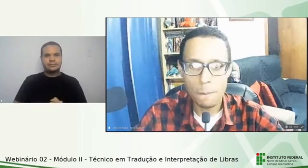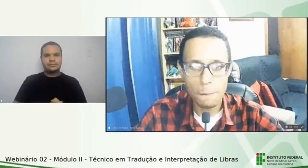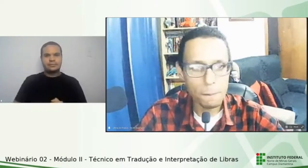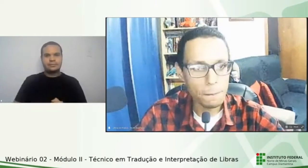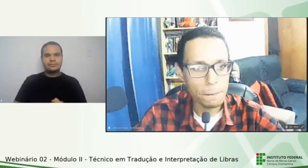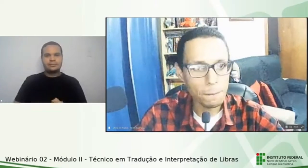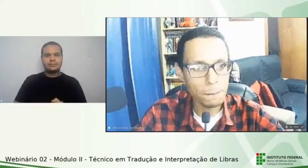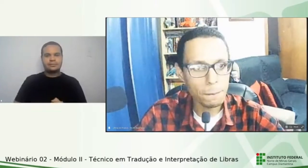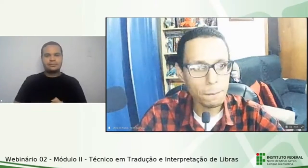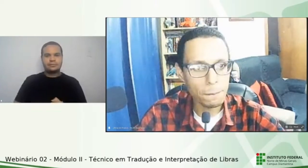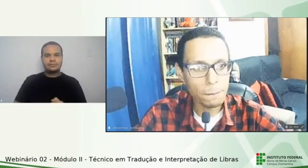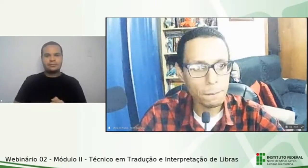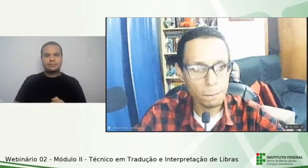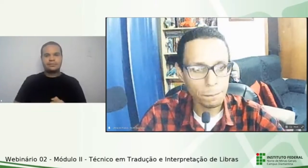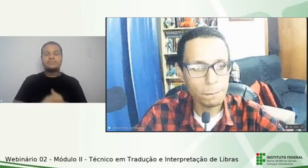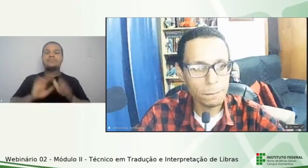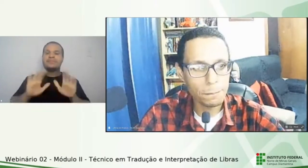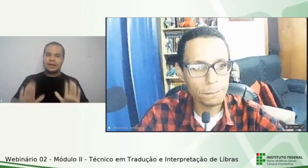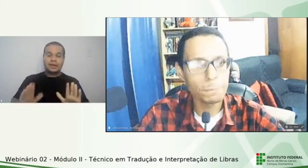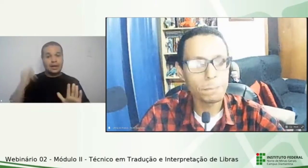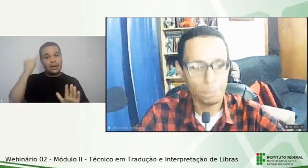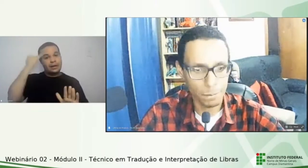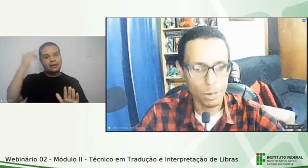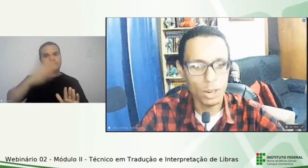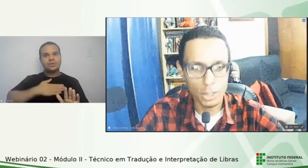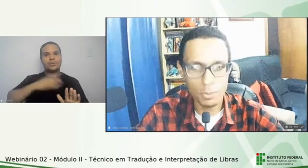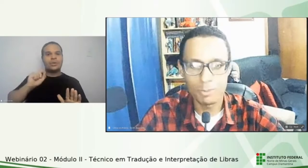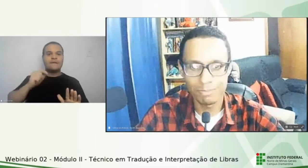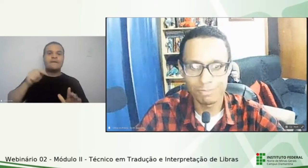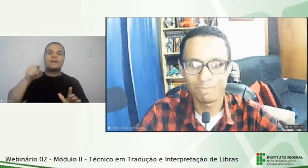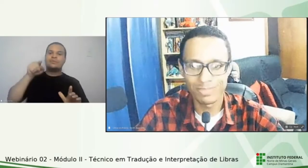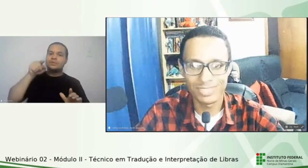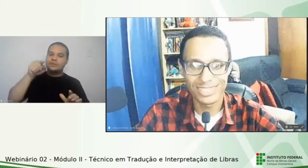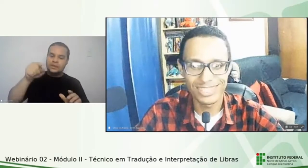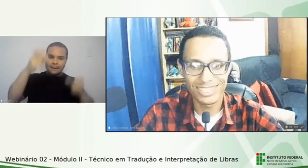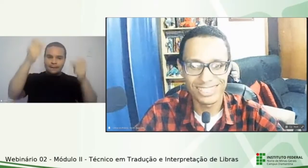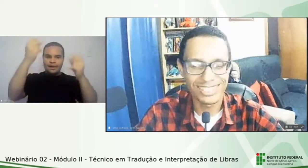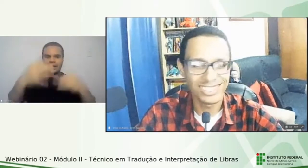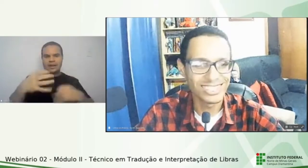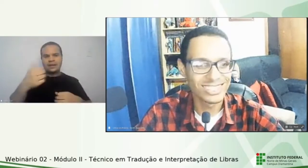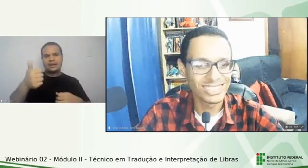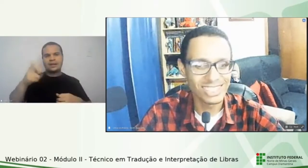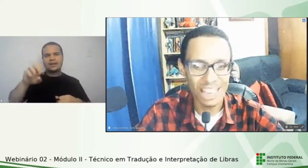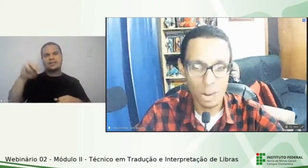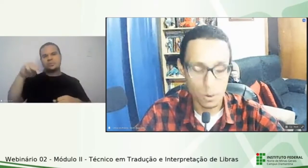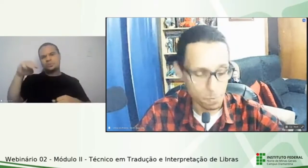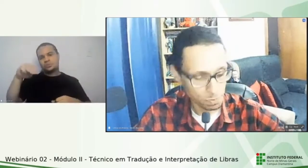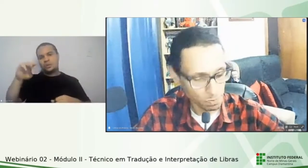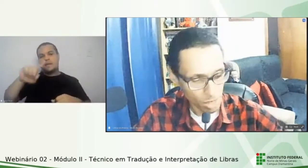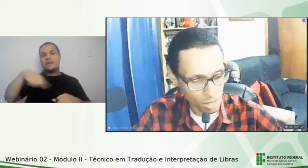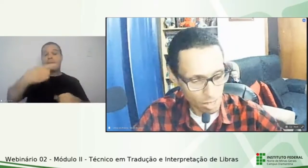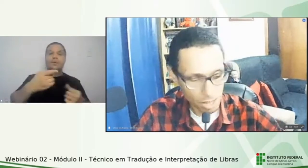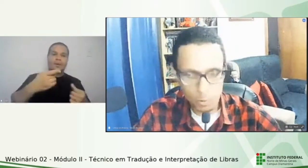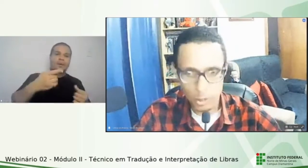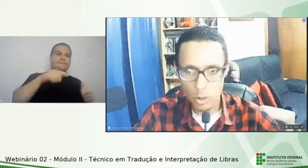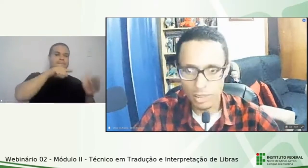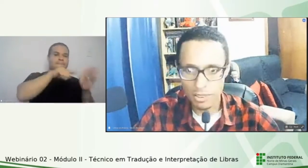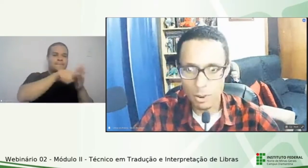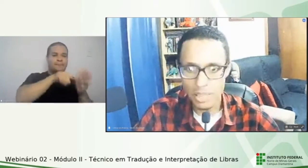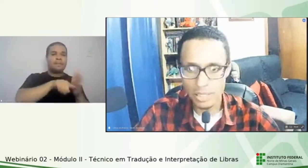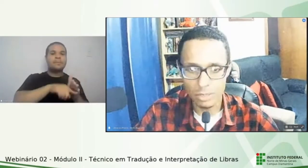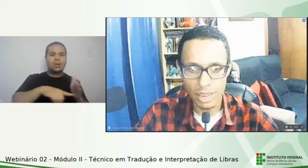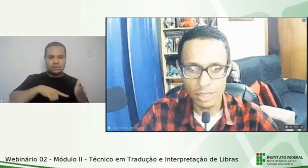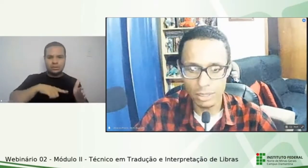senhor fale mais uns 15 minutinhos e deixe mais uns... Ótimo. Alguns minutinhos para perguntas. Legal. Então, pessoal, eu